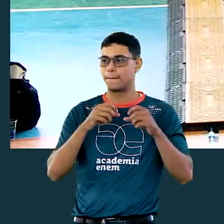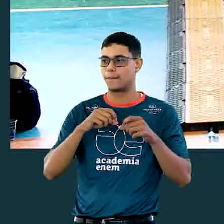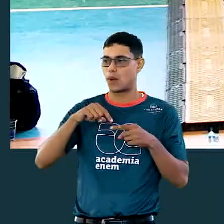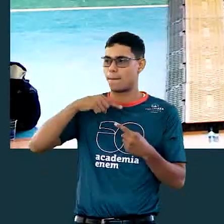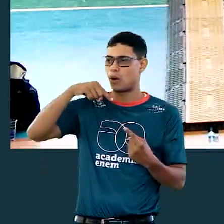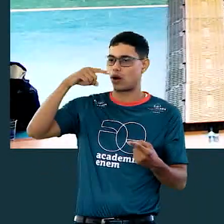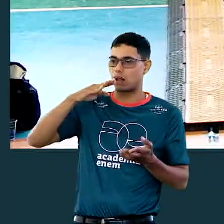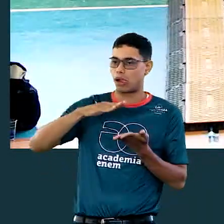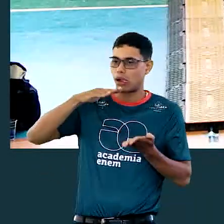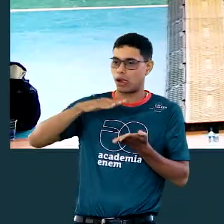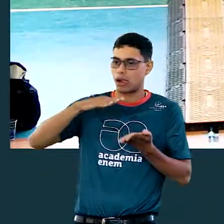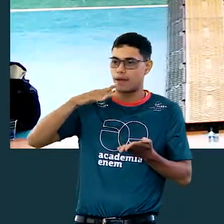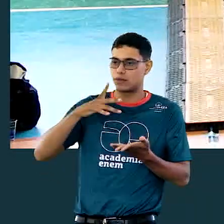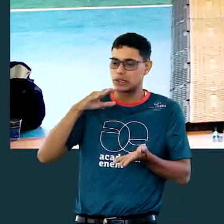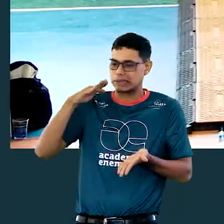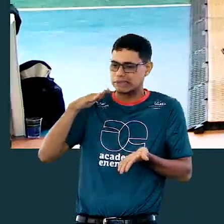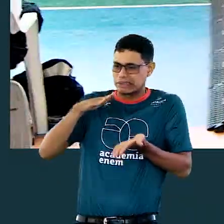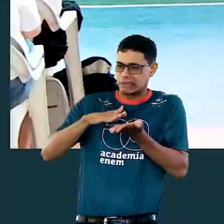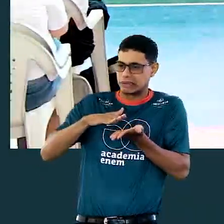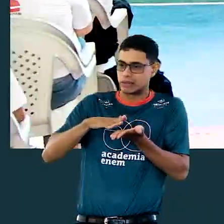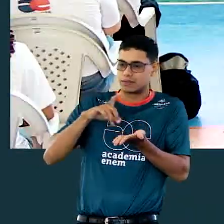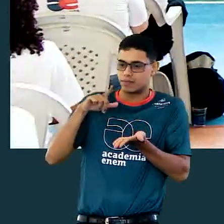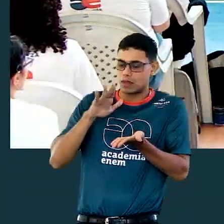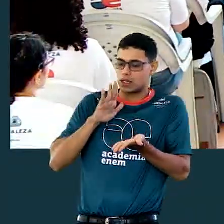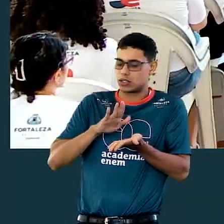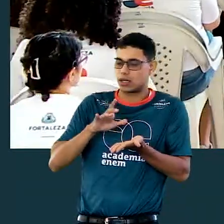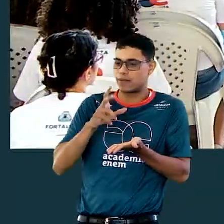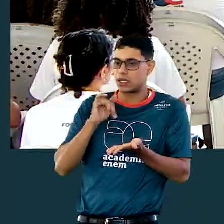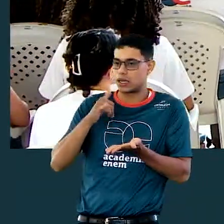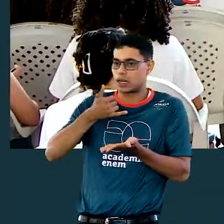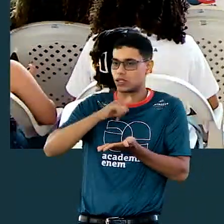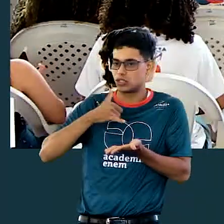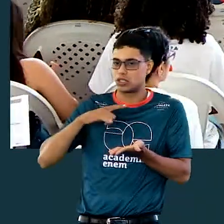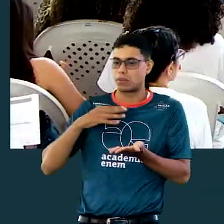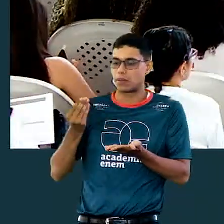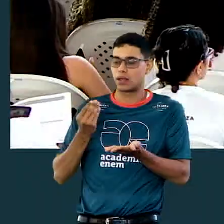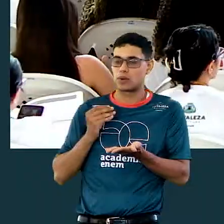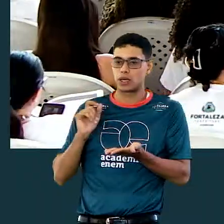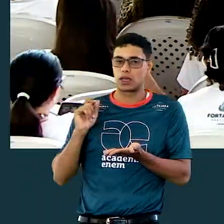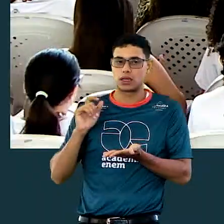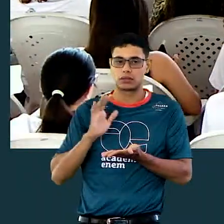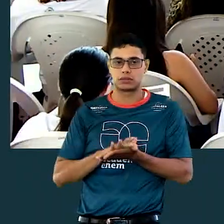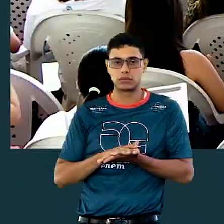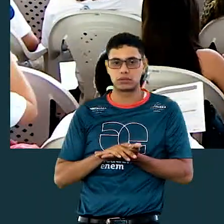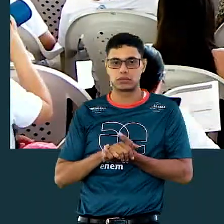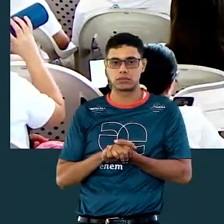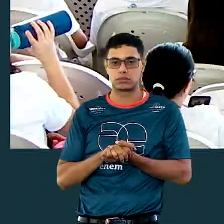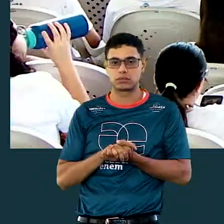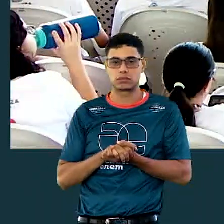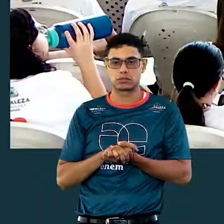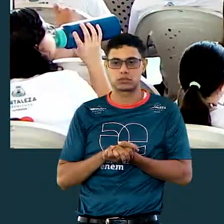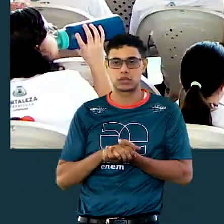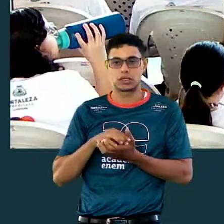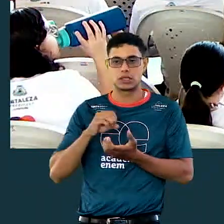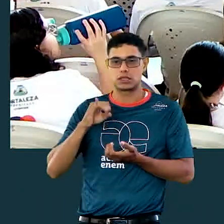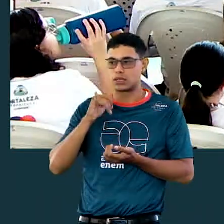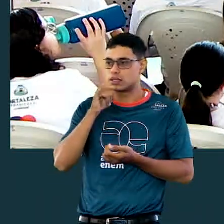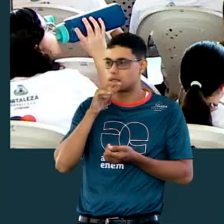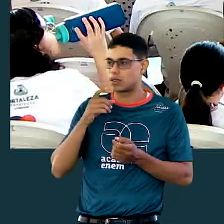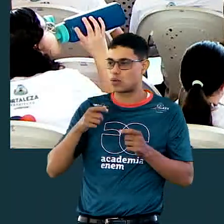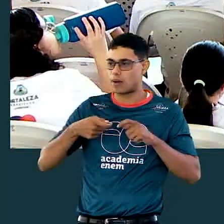deixar ela comprimida o resto da vida, energeticamente ela vai servir de quê para você? Mas se